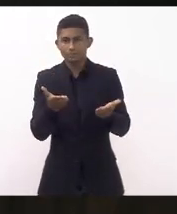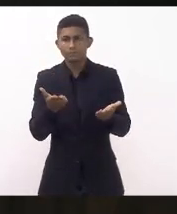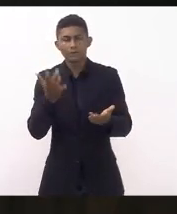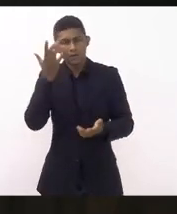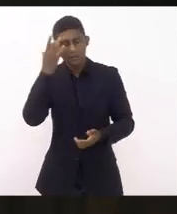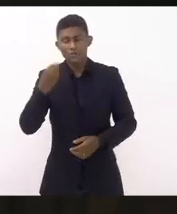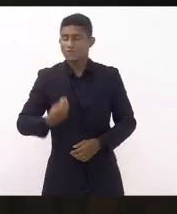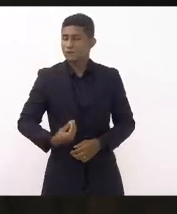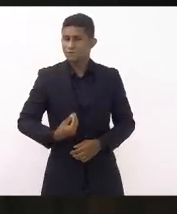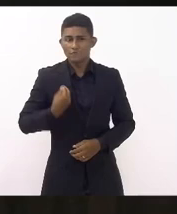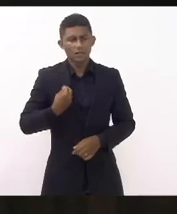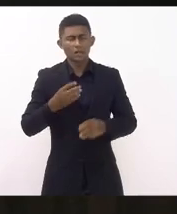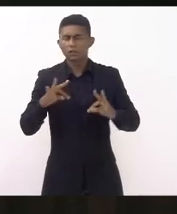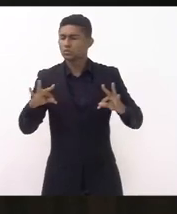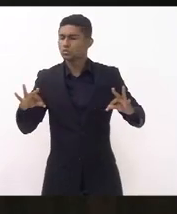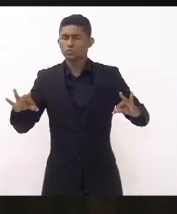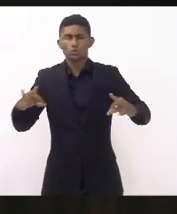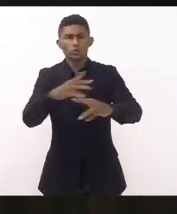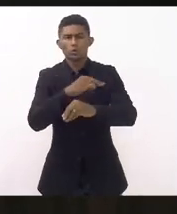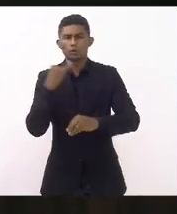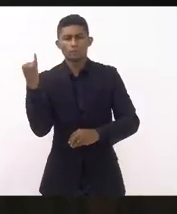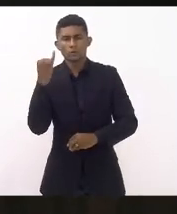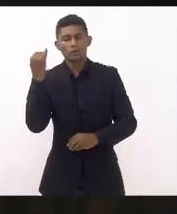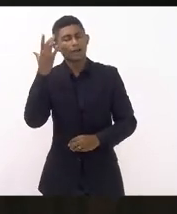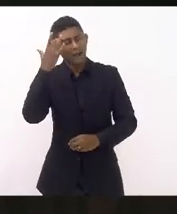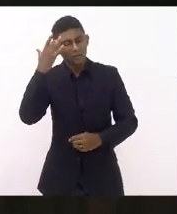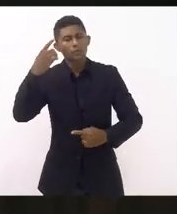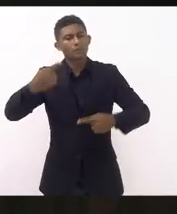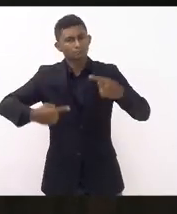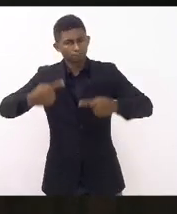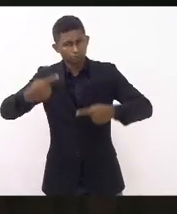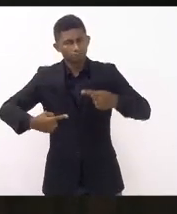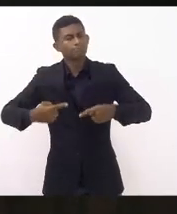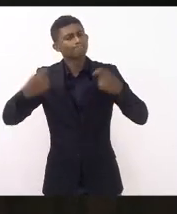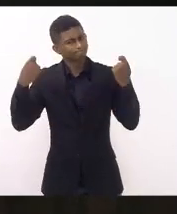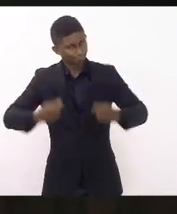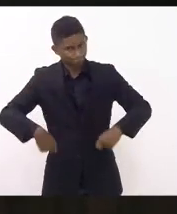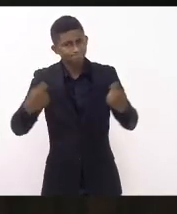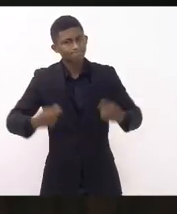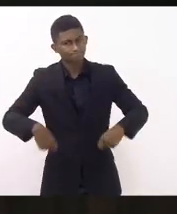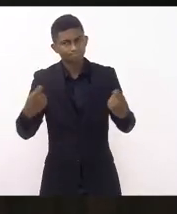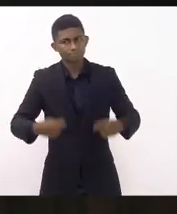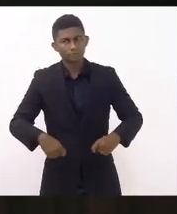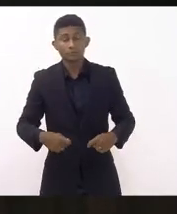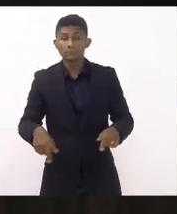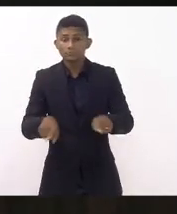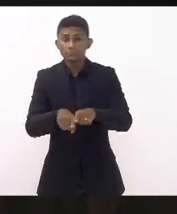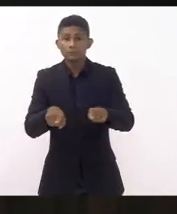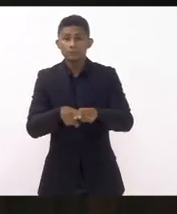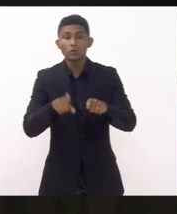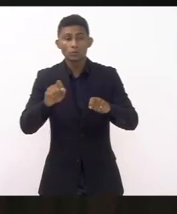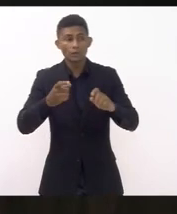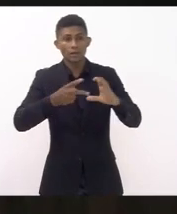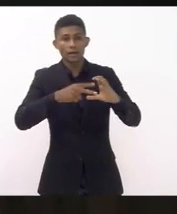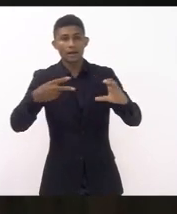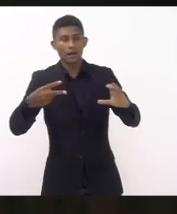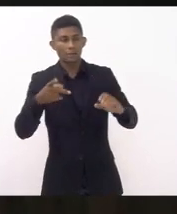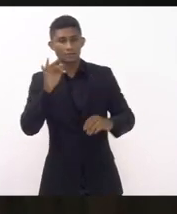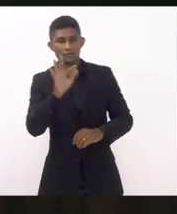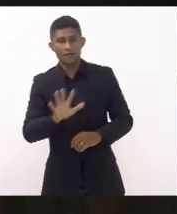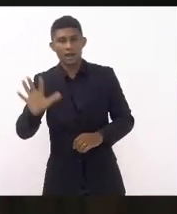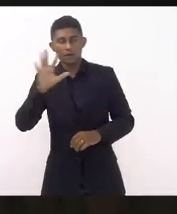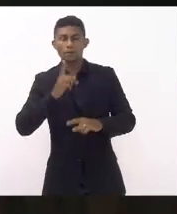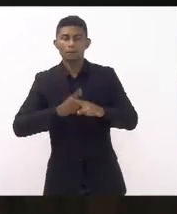um debate que tem que ser ponto a ponto e bem discutido, inclusive na Câmara Federal, porque a lei do SINASE,